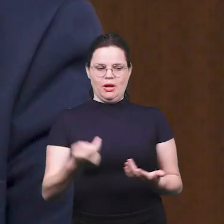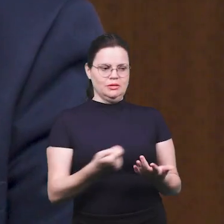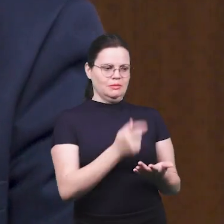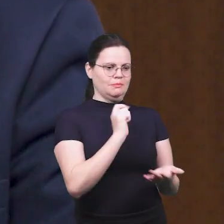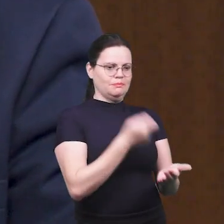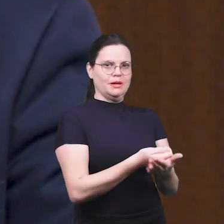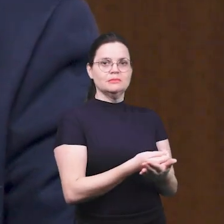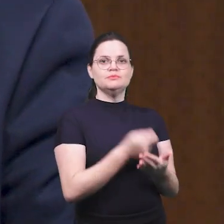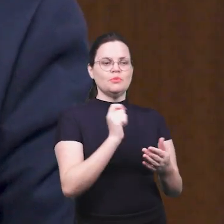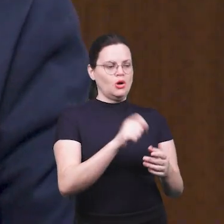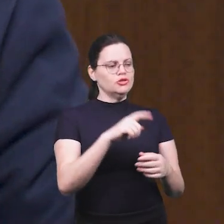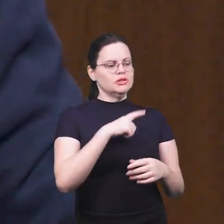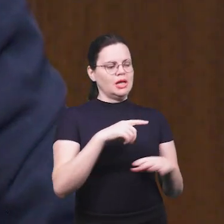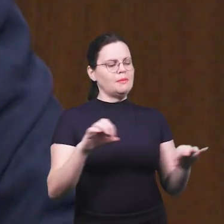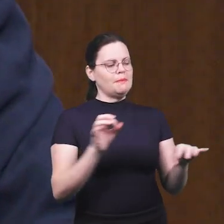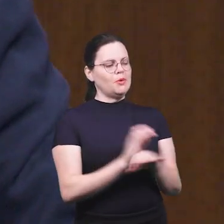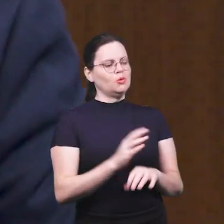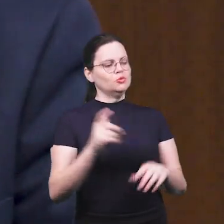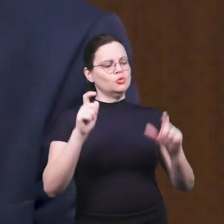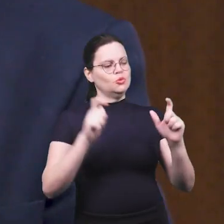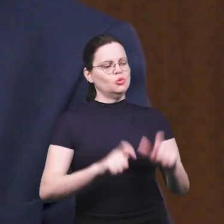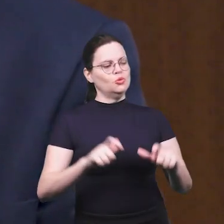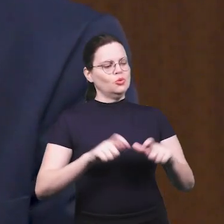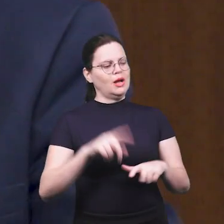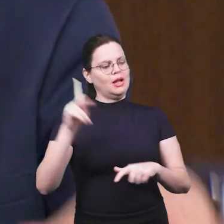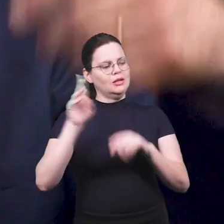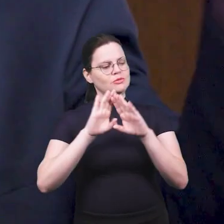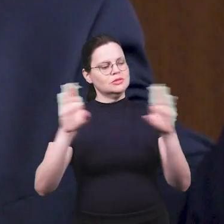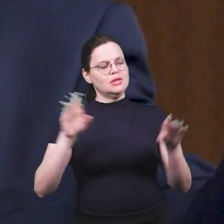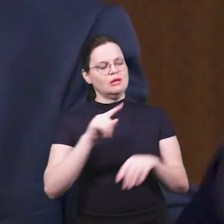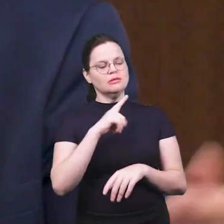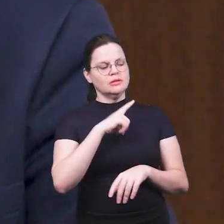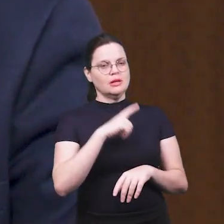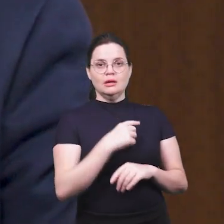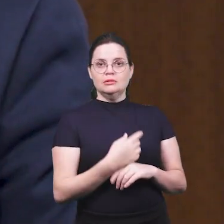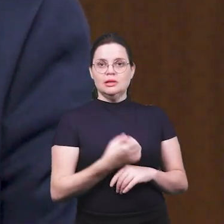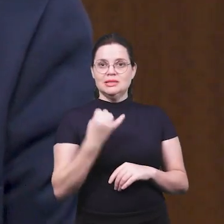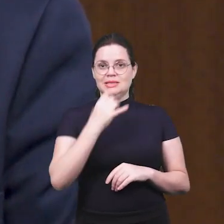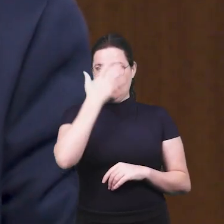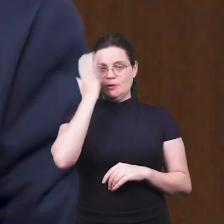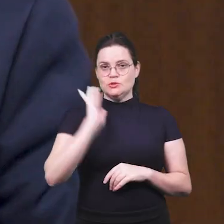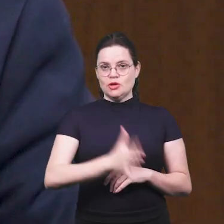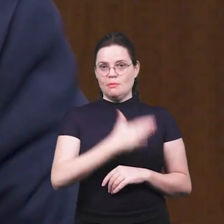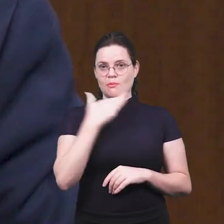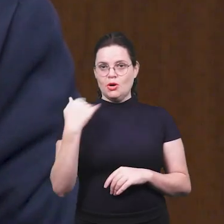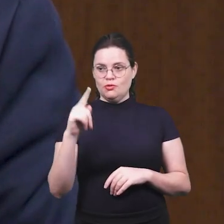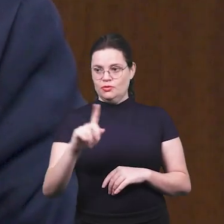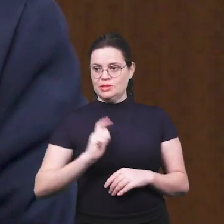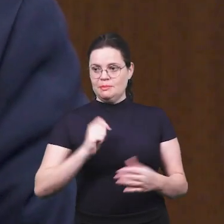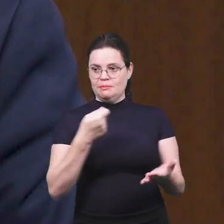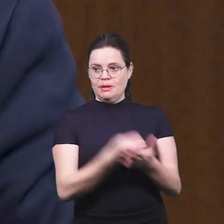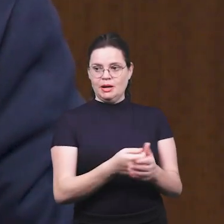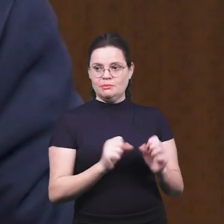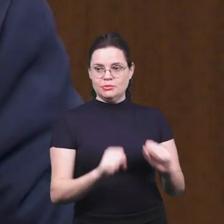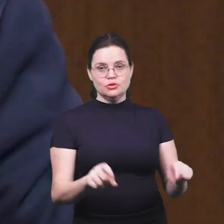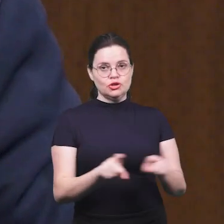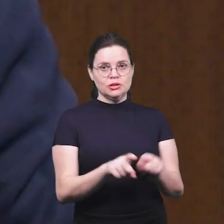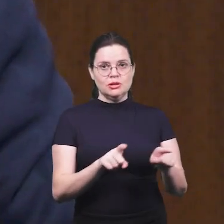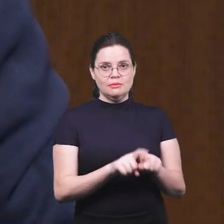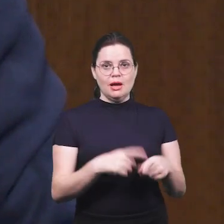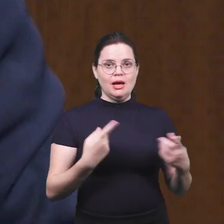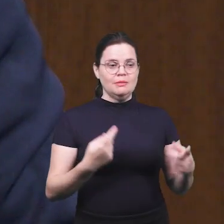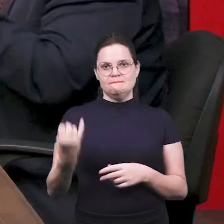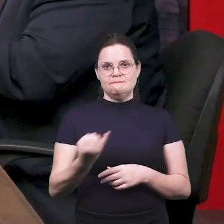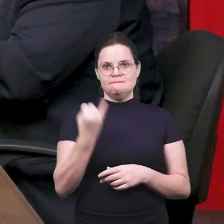pagava, então podia comprar perdão de pecados, até de quem já tinha morrido, né? Então tinha um negócio assim, então o dinheiro...